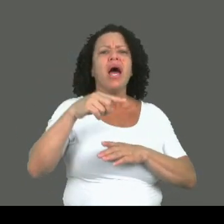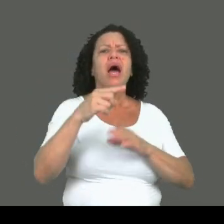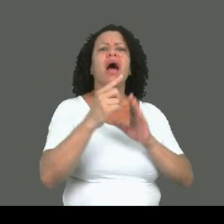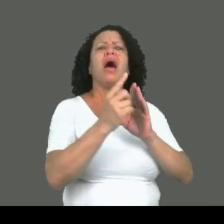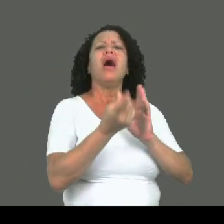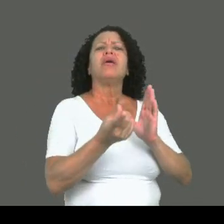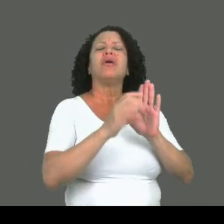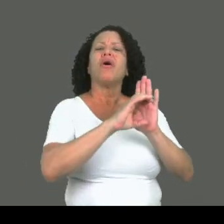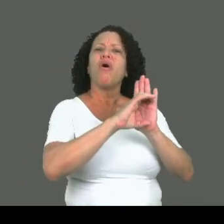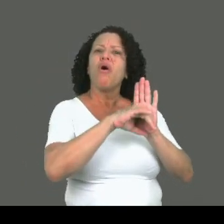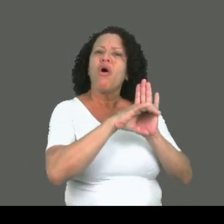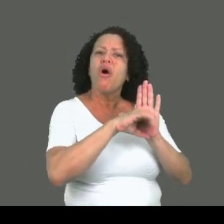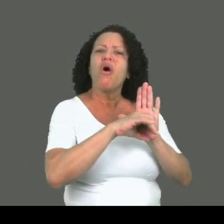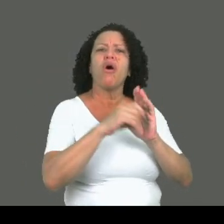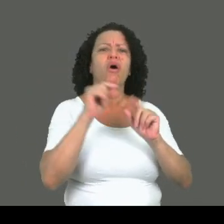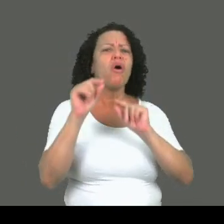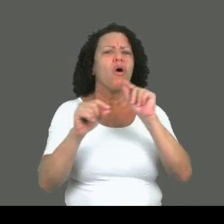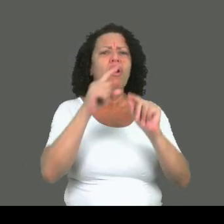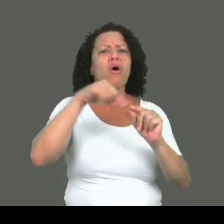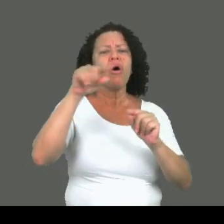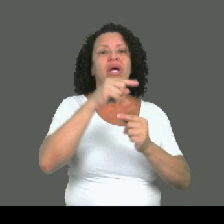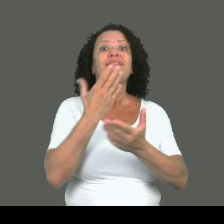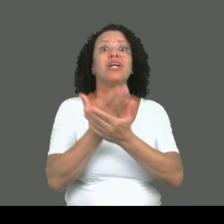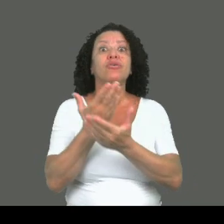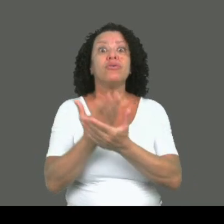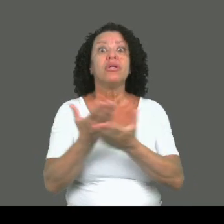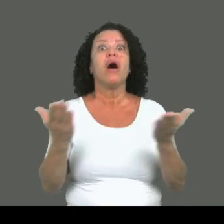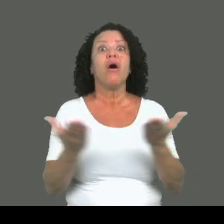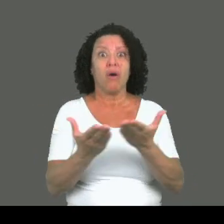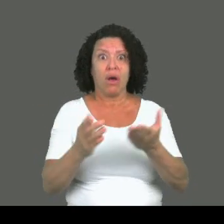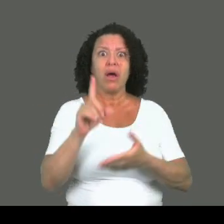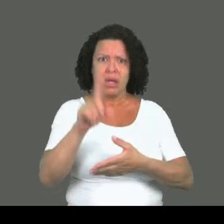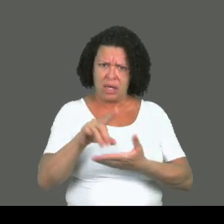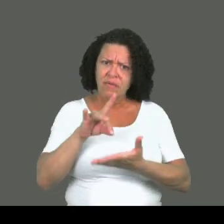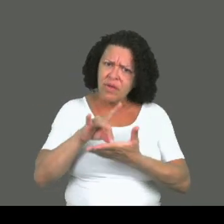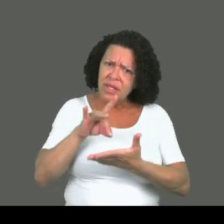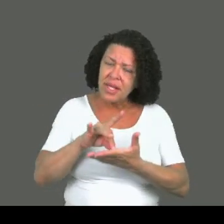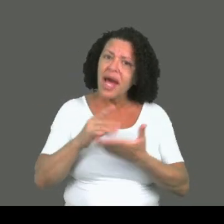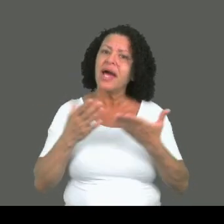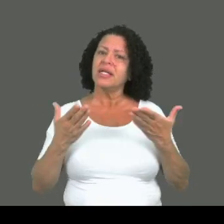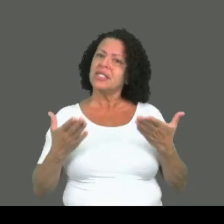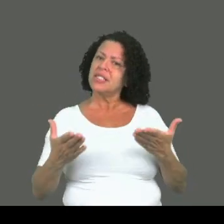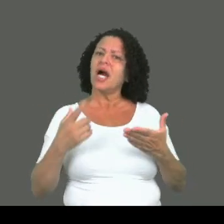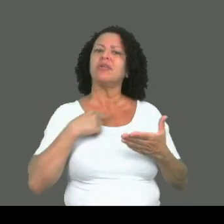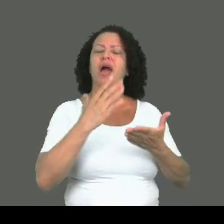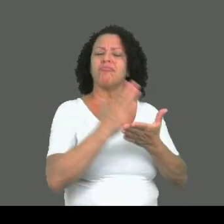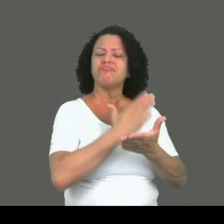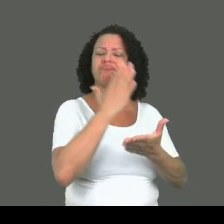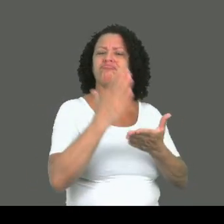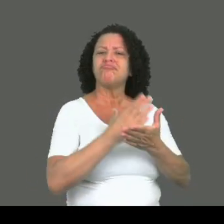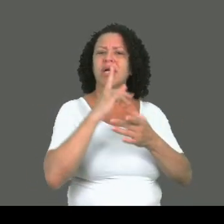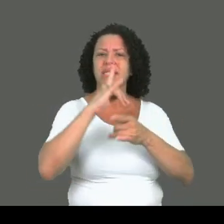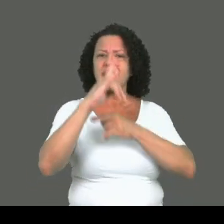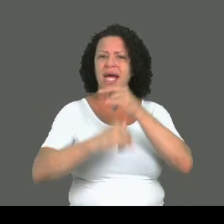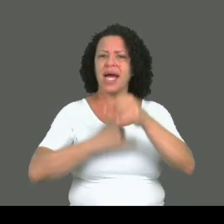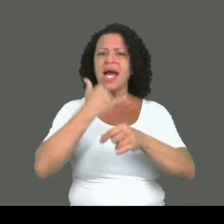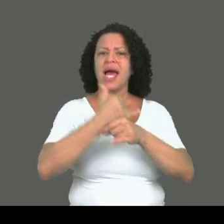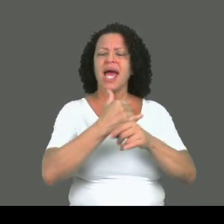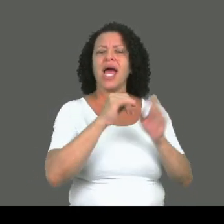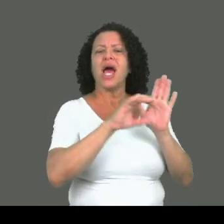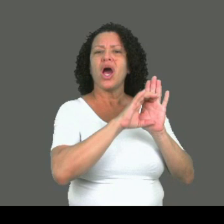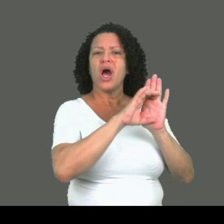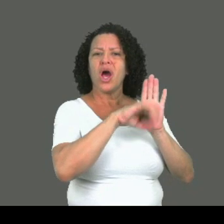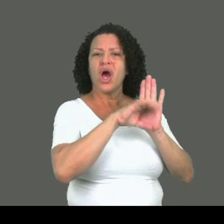que a gente vai abordar, do que a gente vai estudar. Então eu extraí dessa página da internet esse conceito